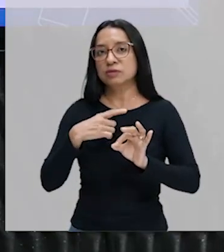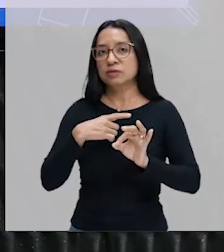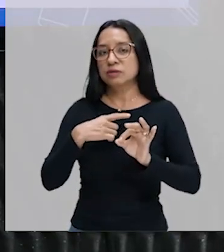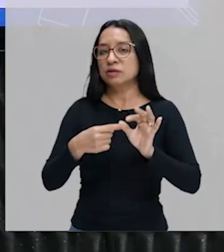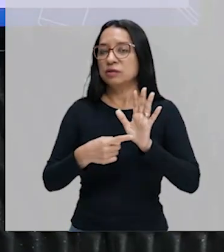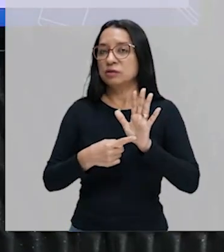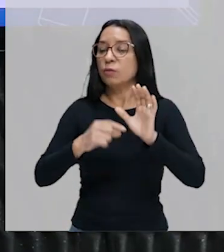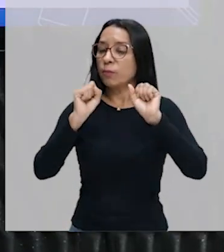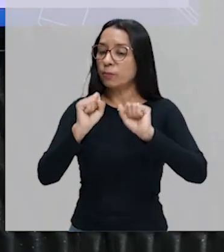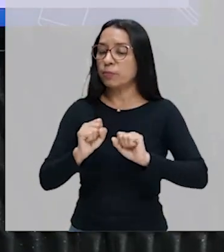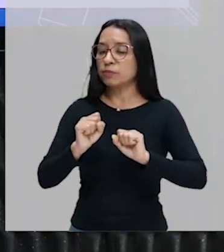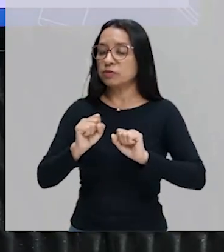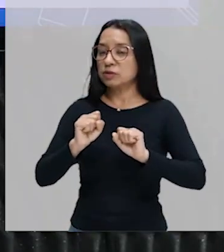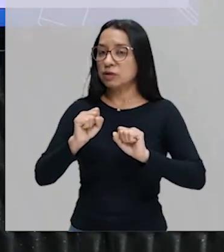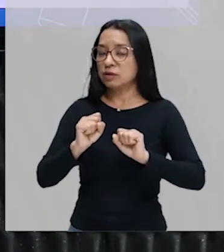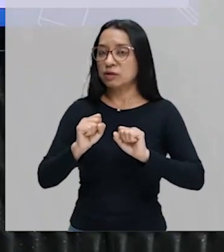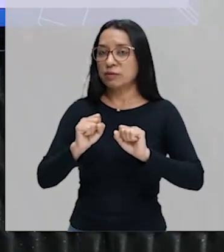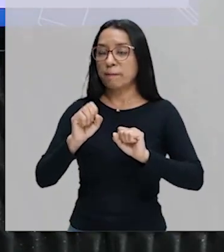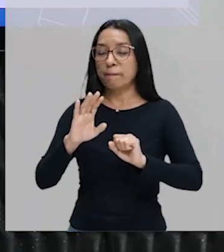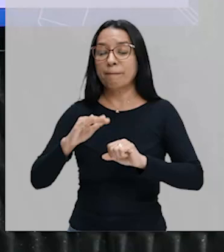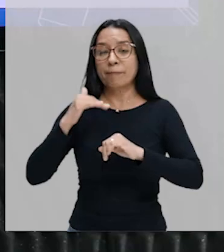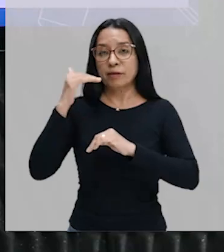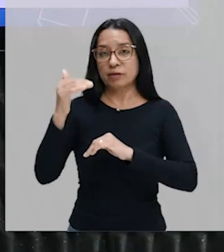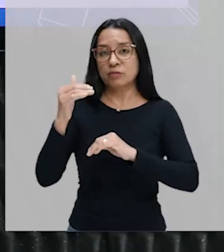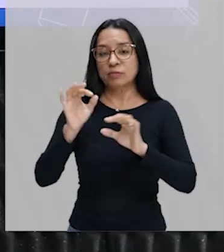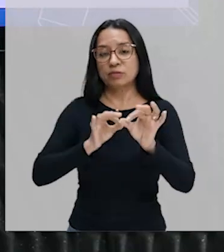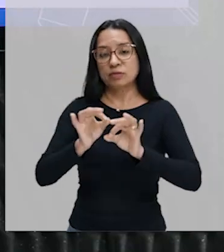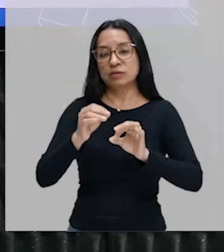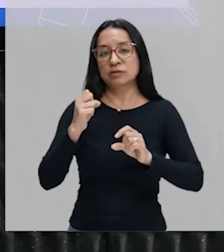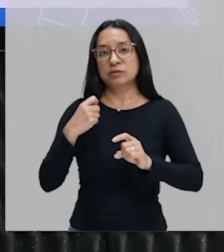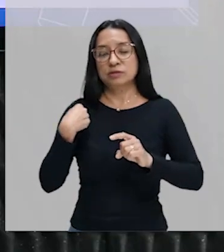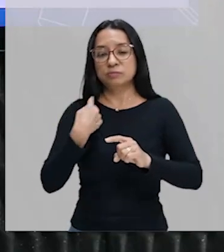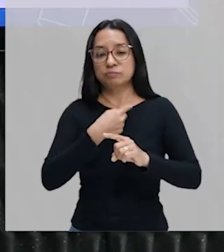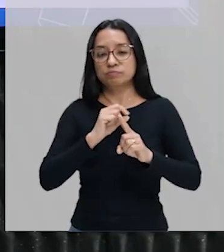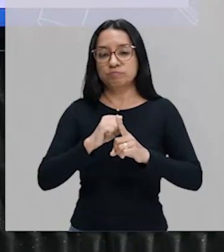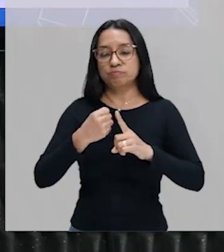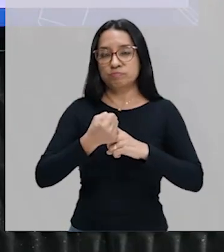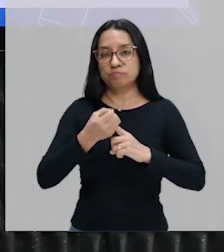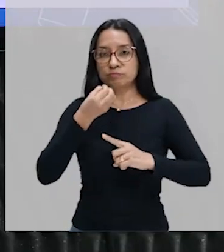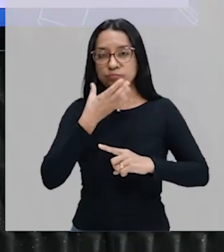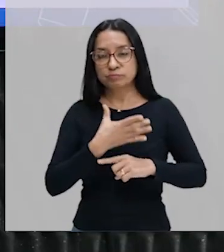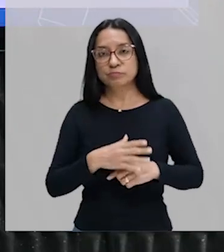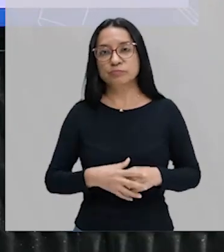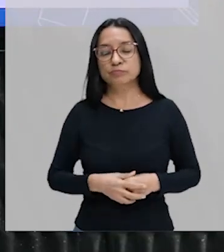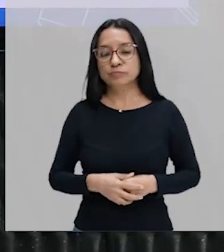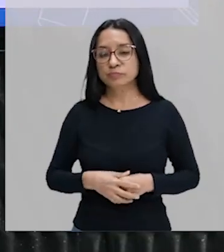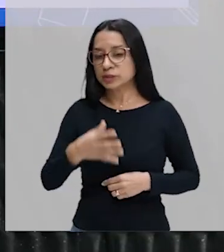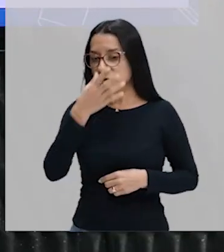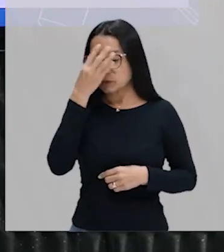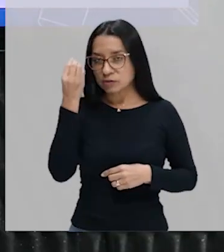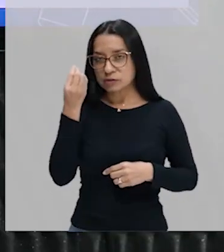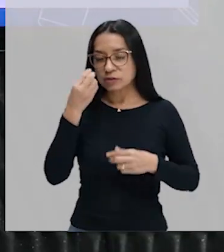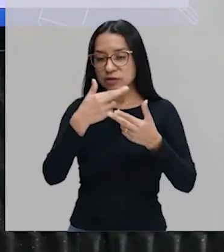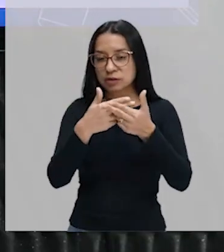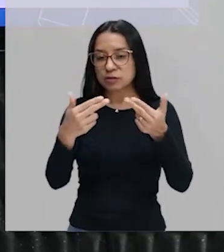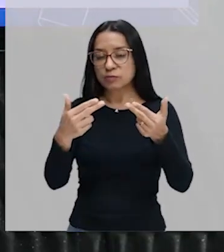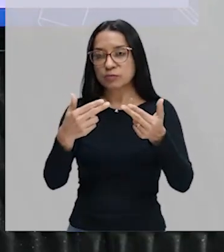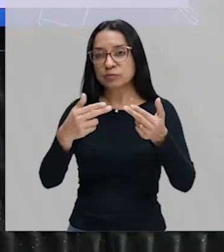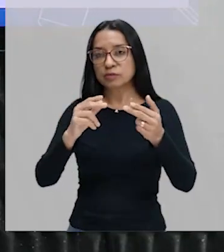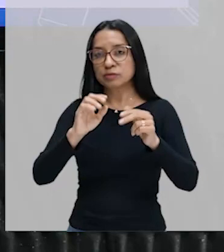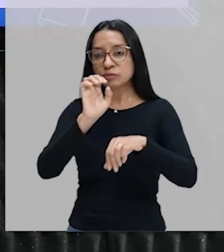seu poder de soberania para organizar a nossa sociedade, beleza? Então, não esqueça elementos do Estado,